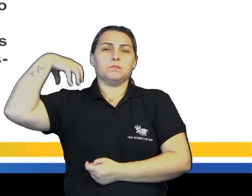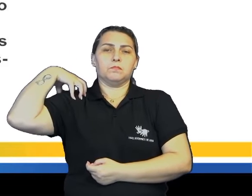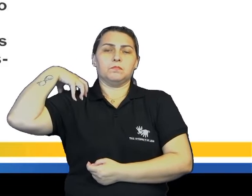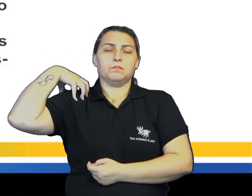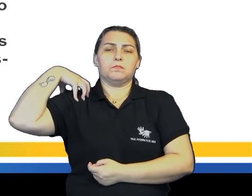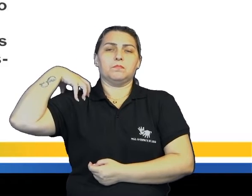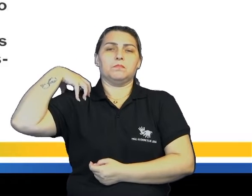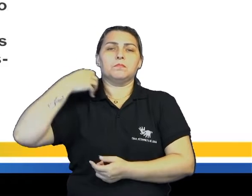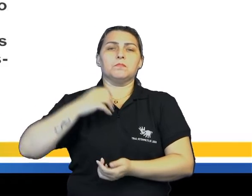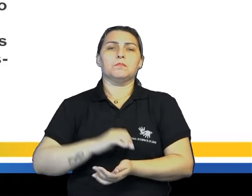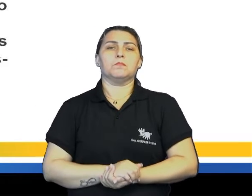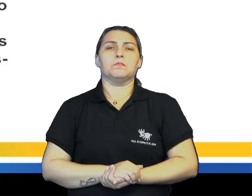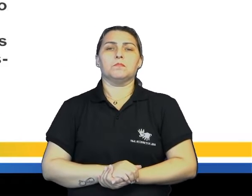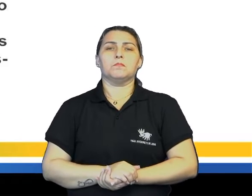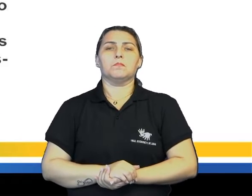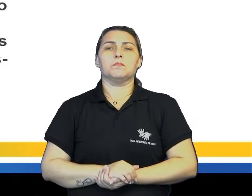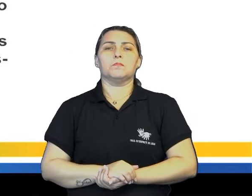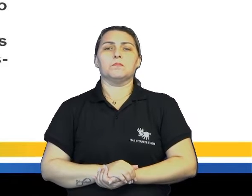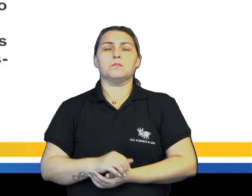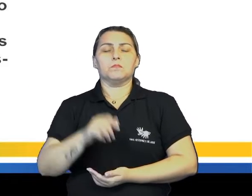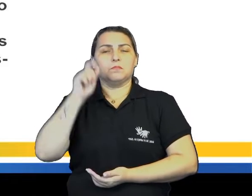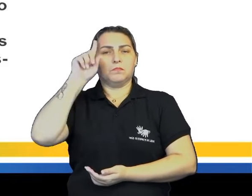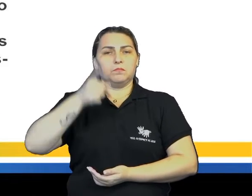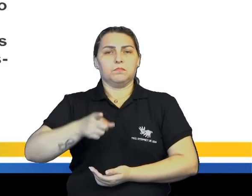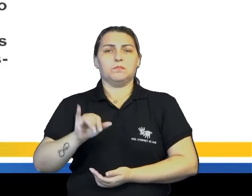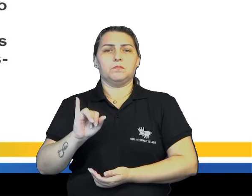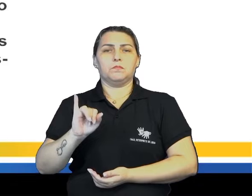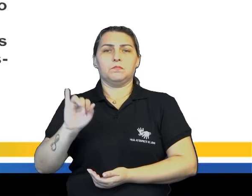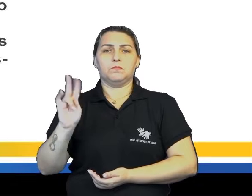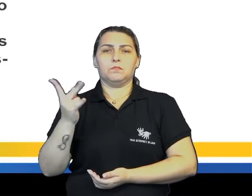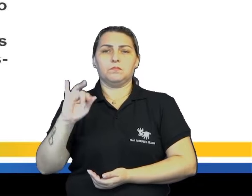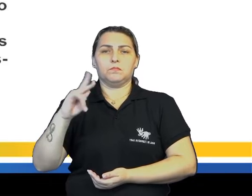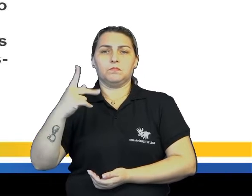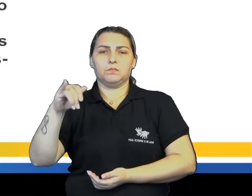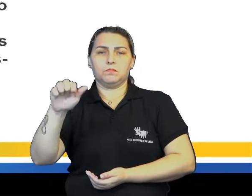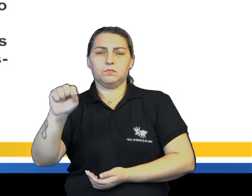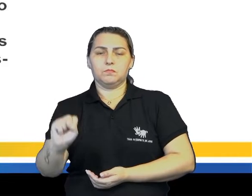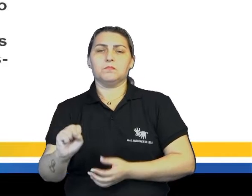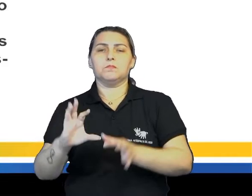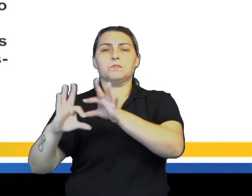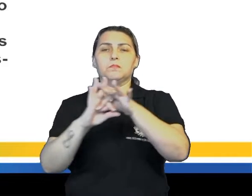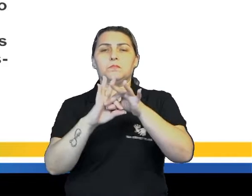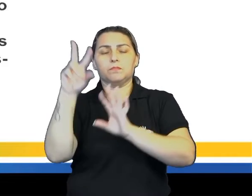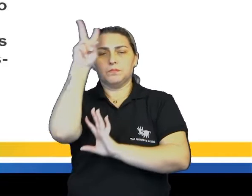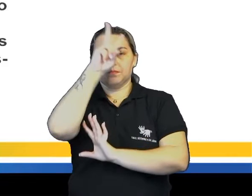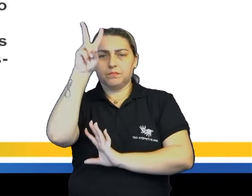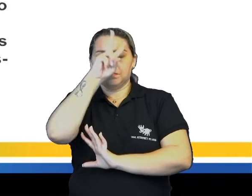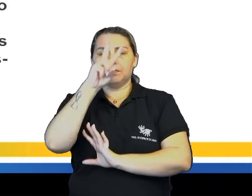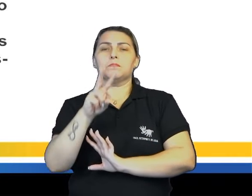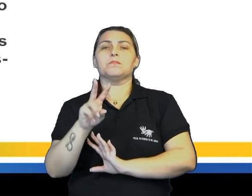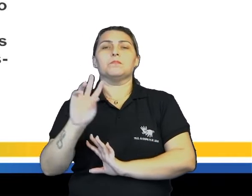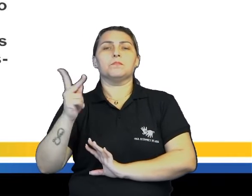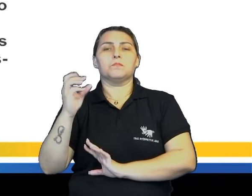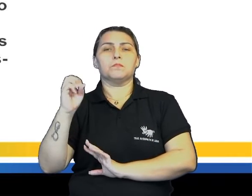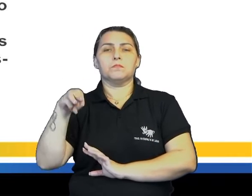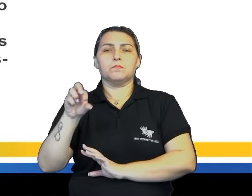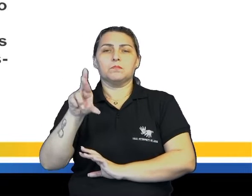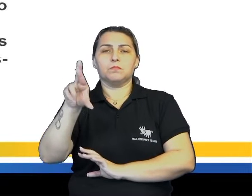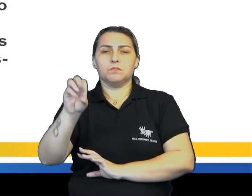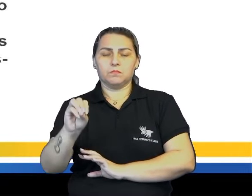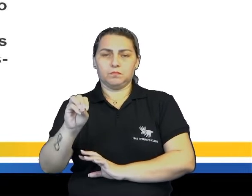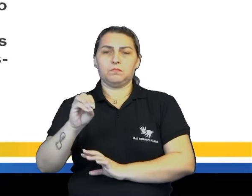aristocratas cristães derrotam o tirano Hípias. Tá? Então, é um contexto histórico que é citado por Homero e Hesíodo,